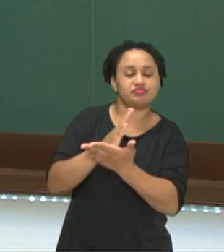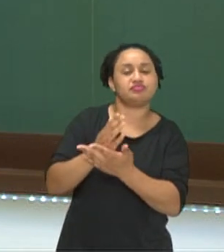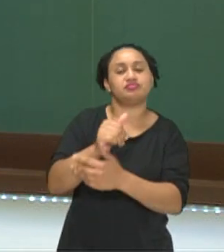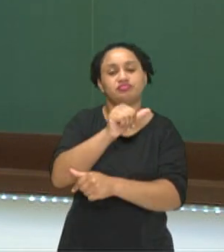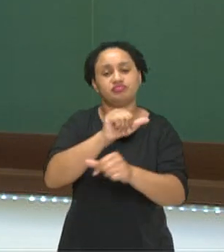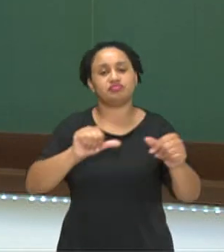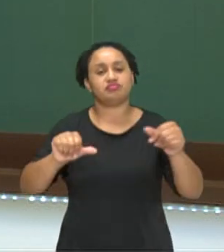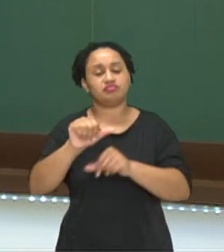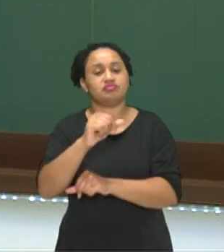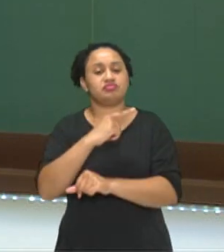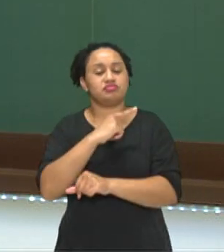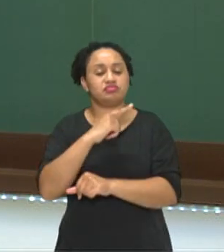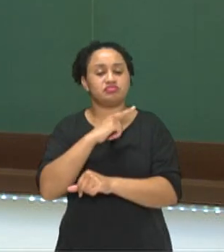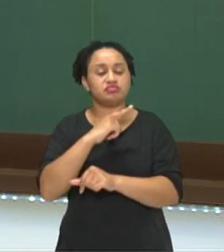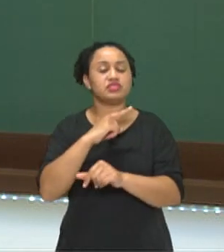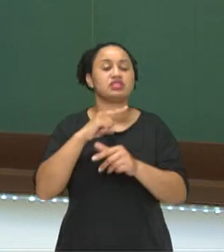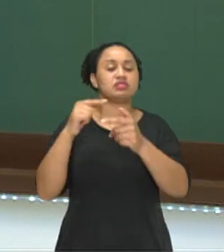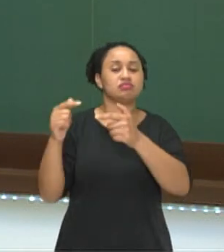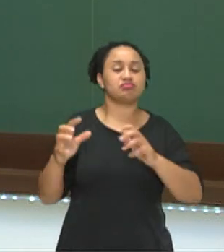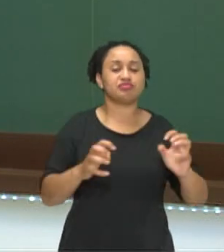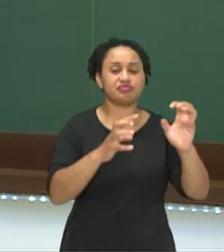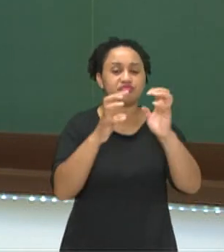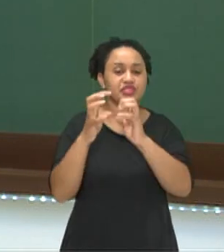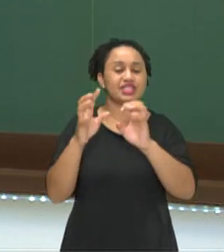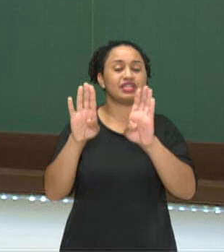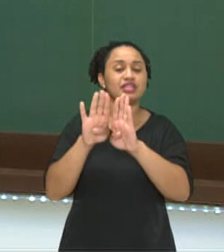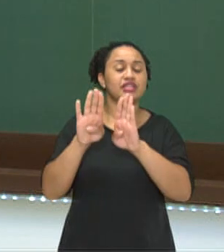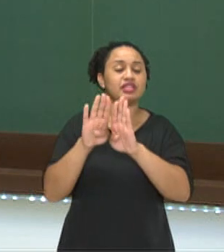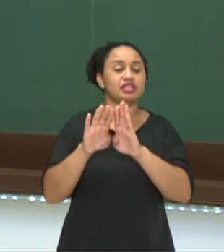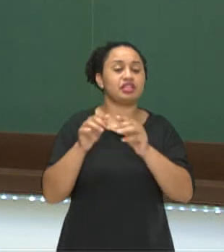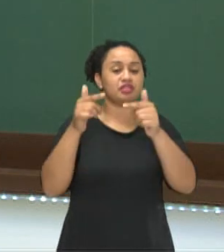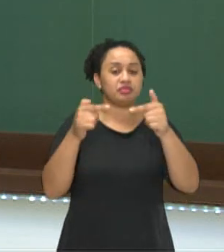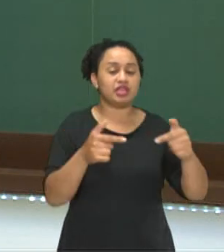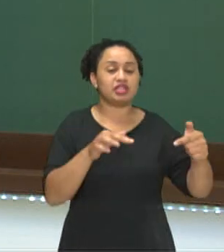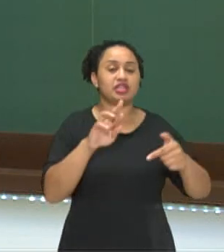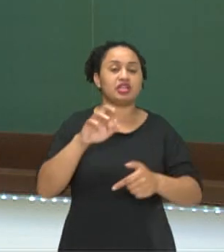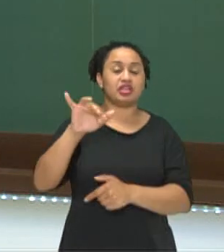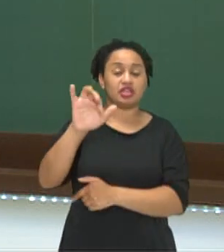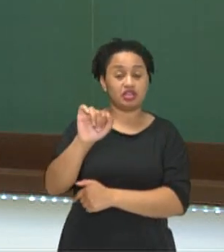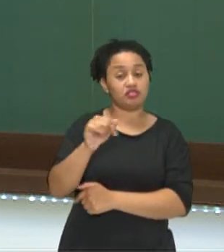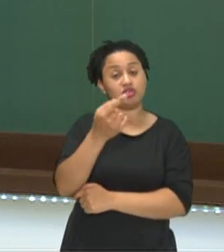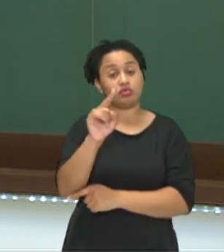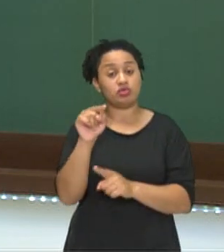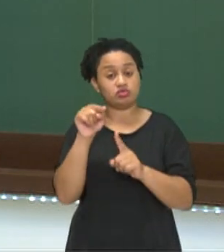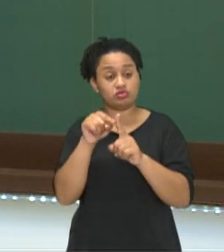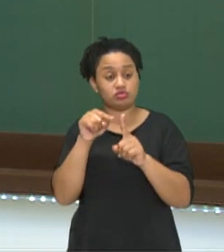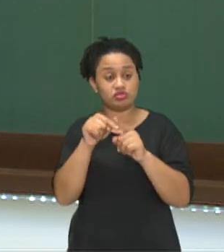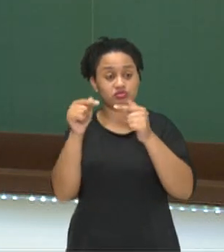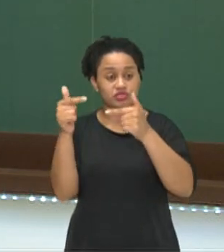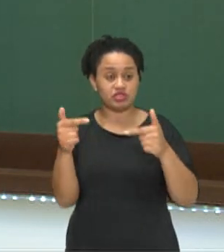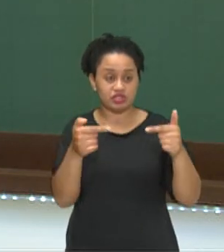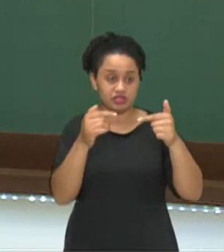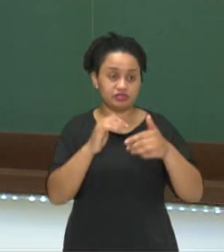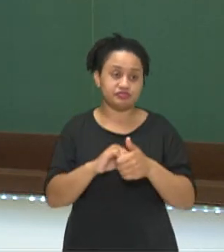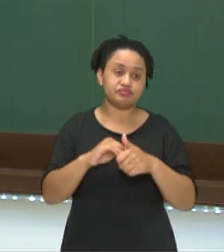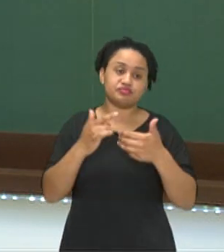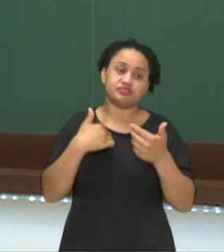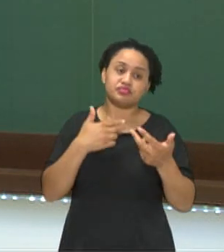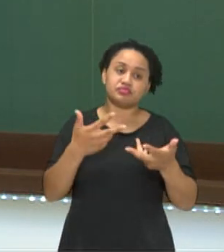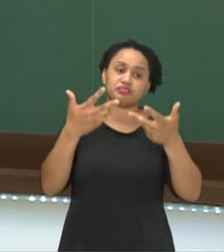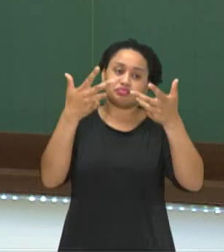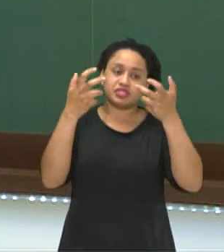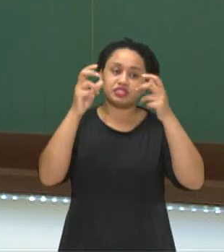mudanças de conflitos e ainda da Guerra Fria, que é uma outra forma de fazer guerra. E aí a gente percebe que ocorre o quê?